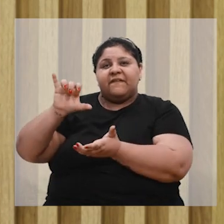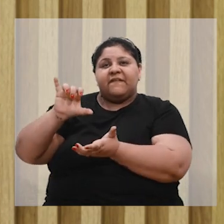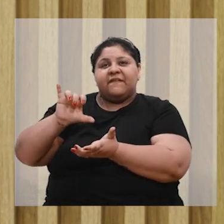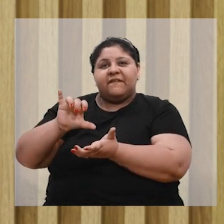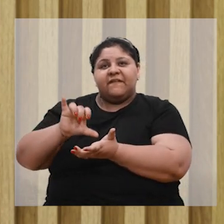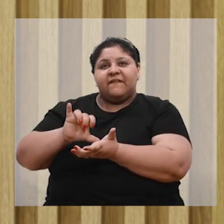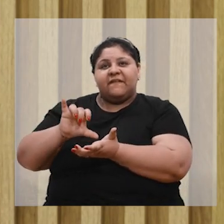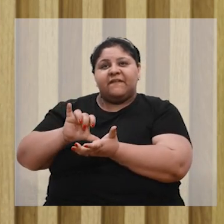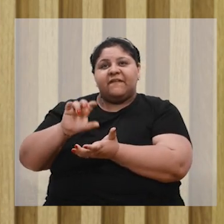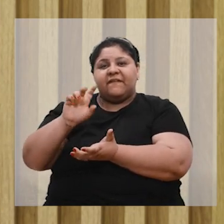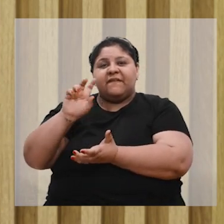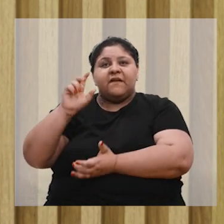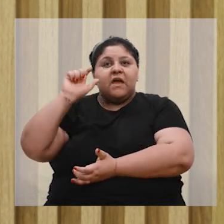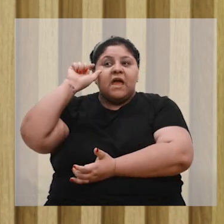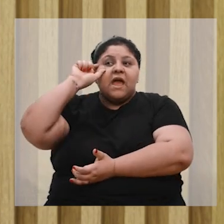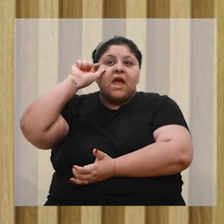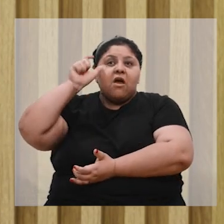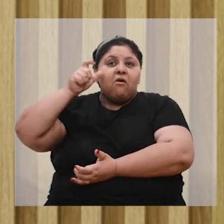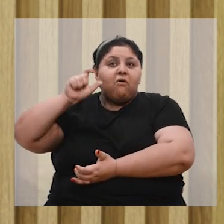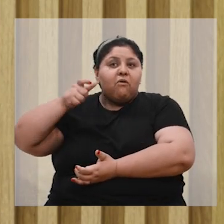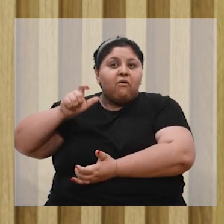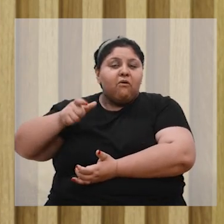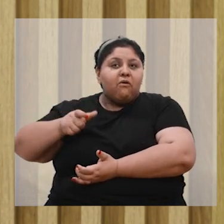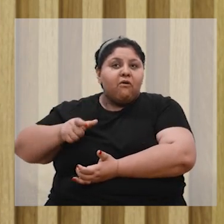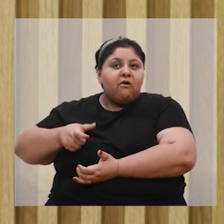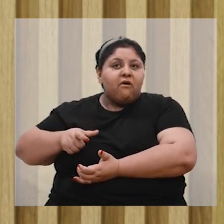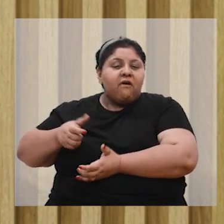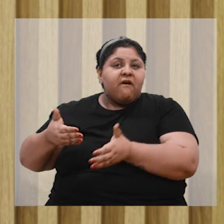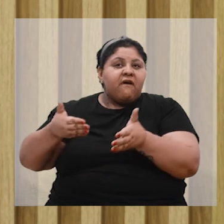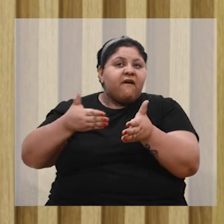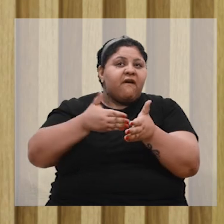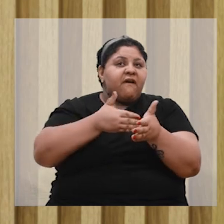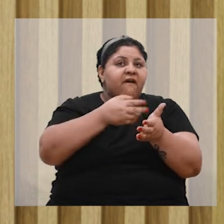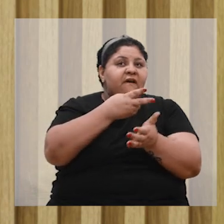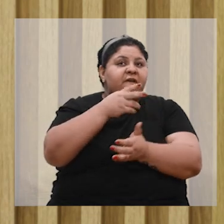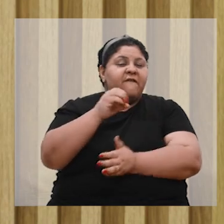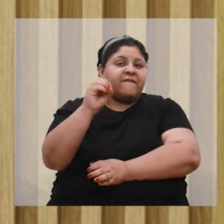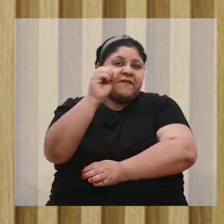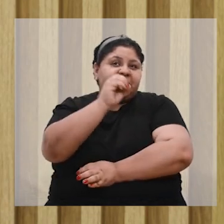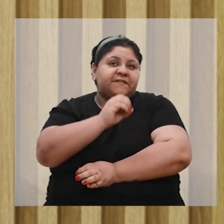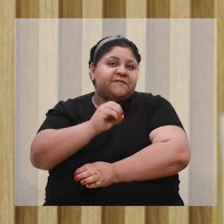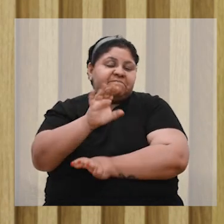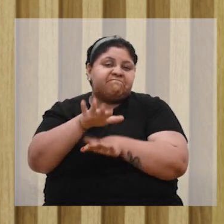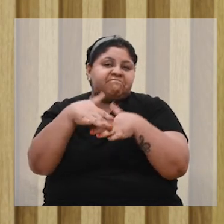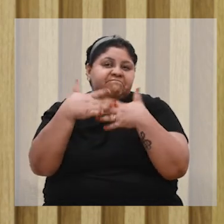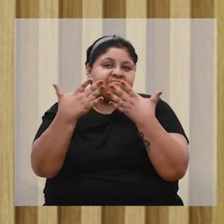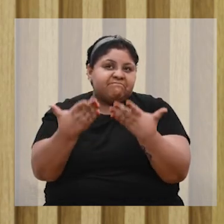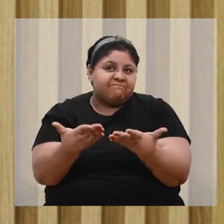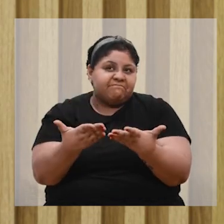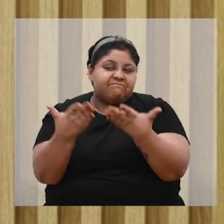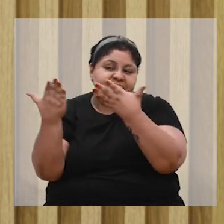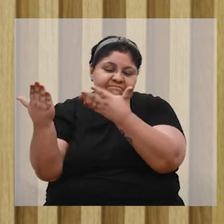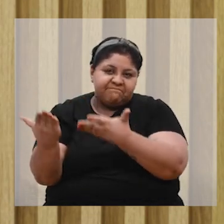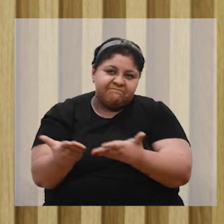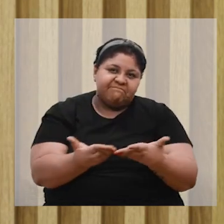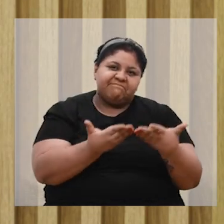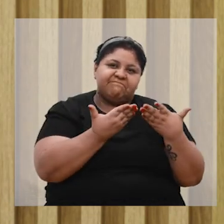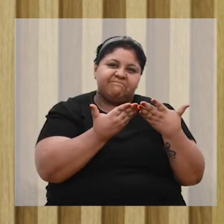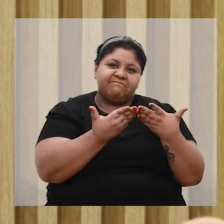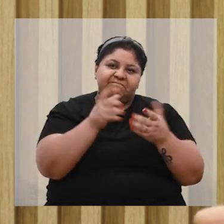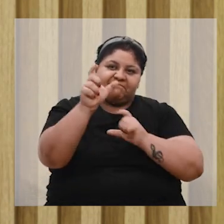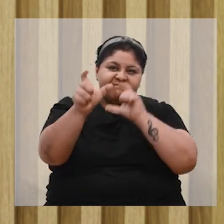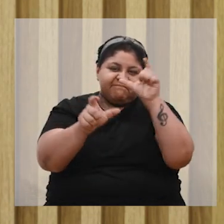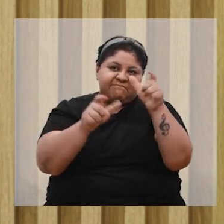fica no Centro de Cultura Dr. Henrique Ordovás Filho até o dia 20 de outubro. Então,